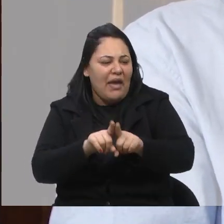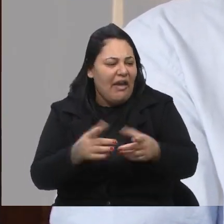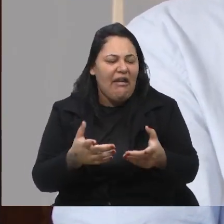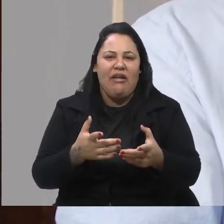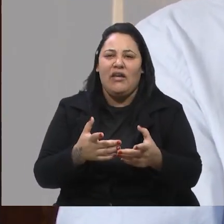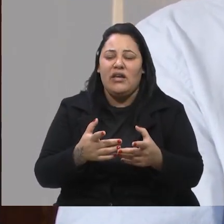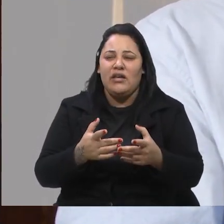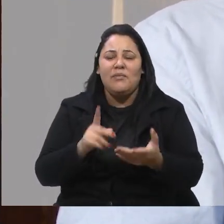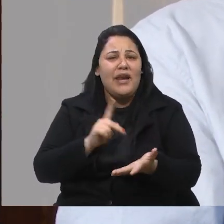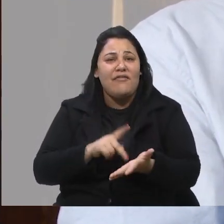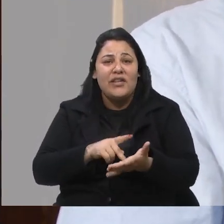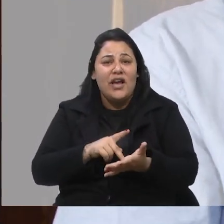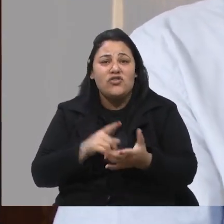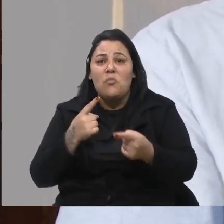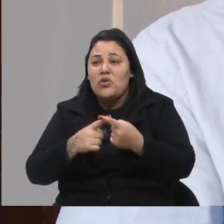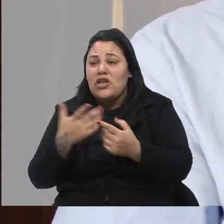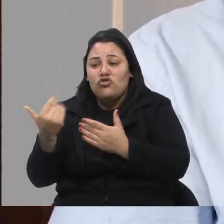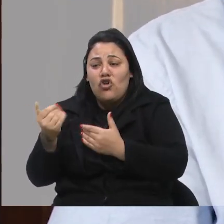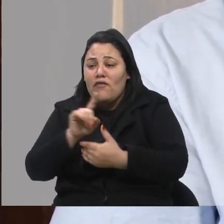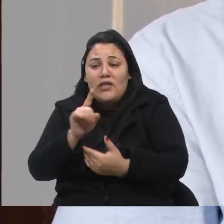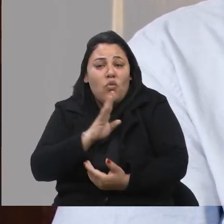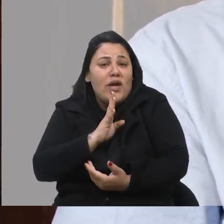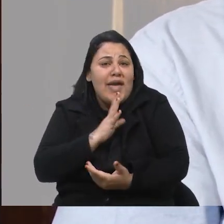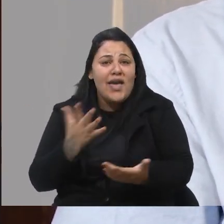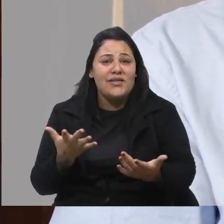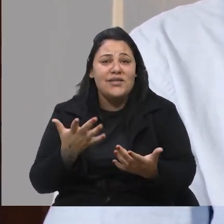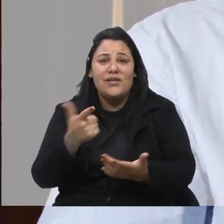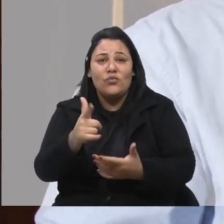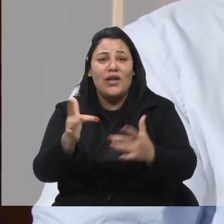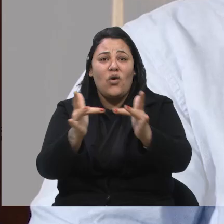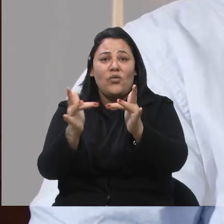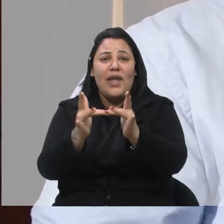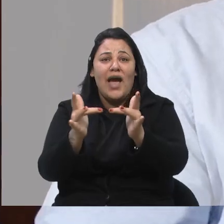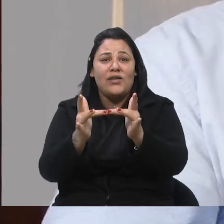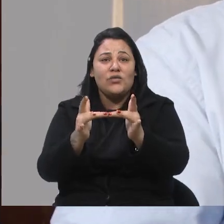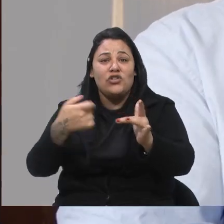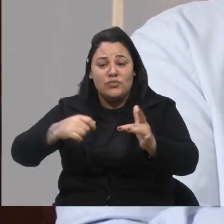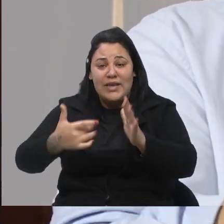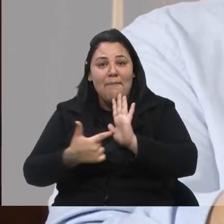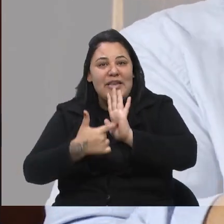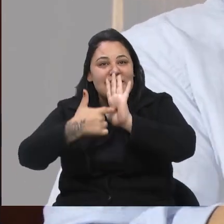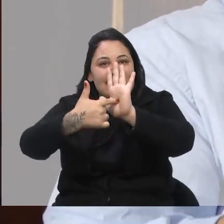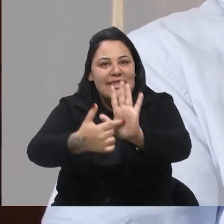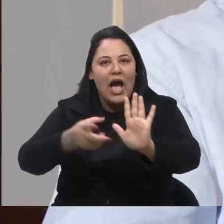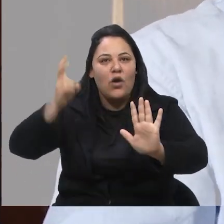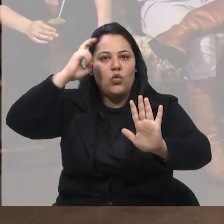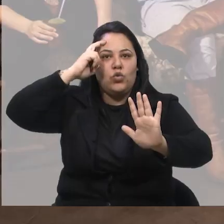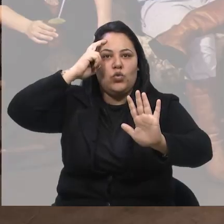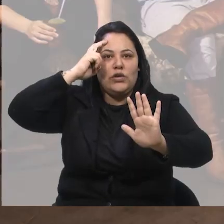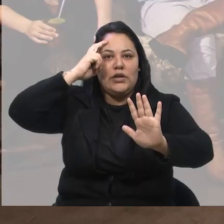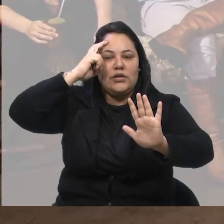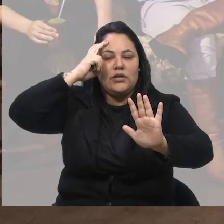para que a nossa cultura fosse apresentada novamente para eles, porque daí nós vamos começar a ter uma dimensão